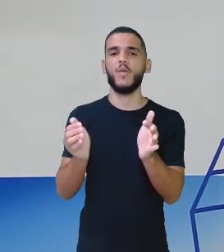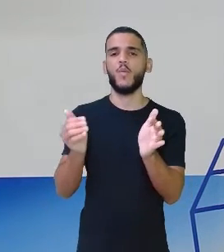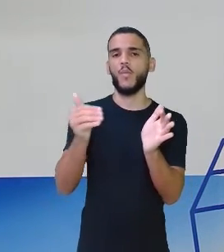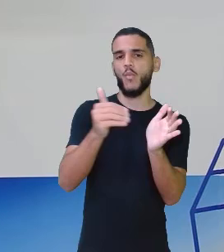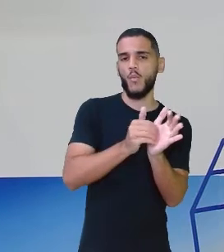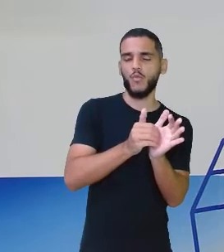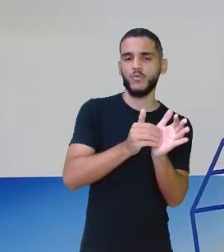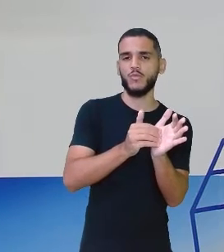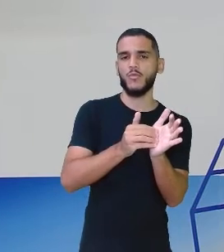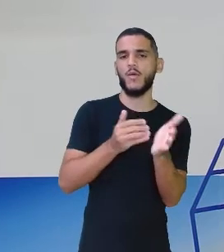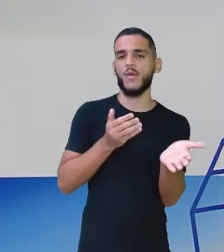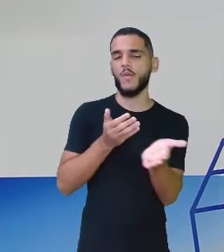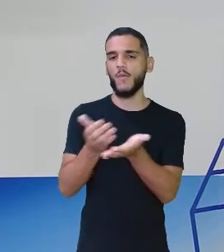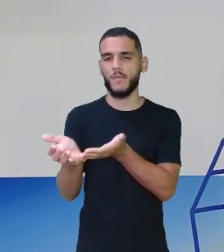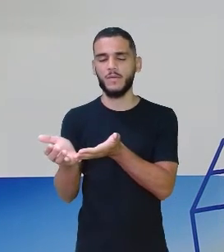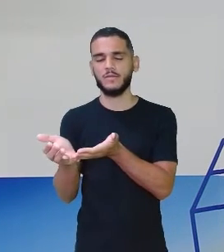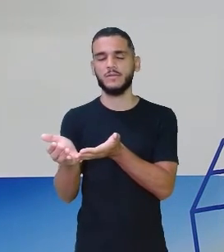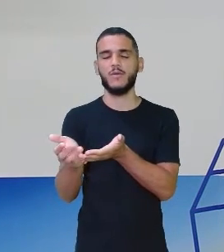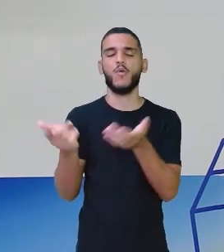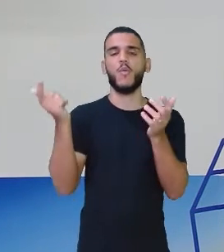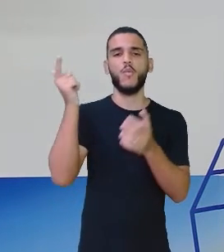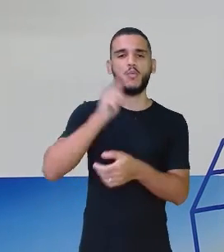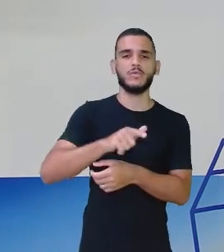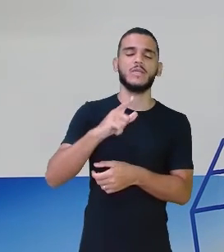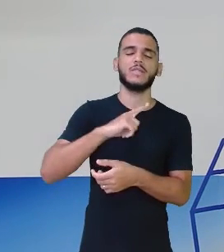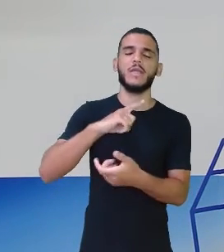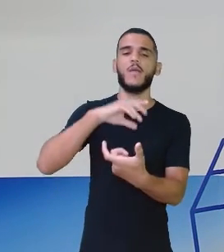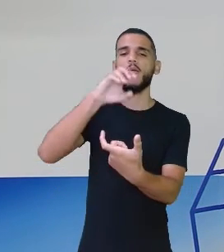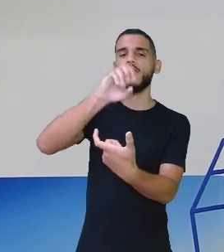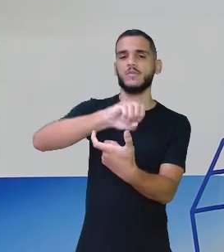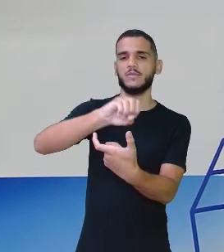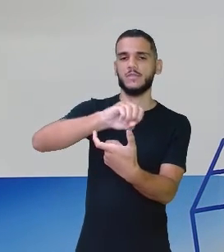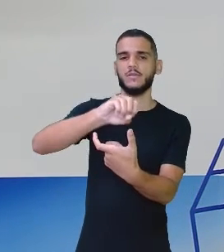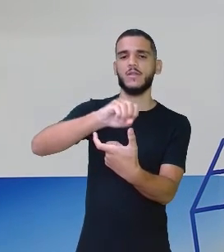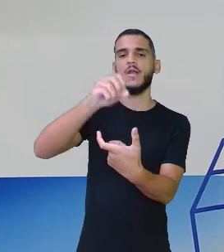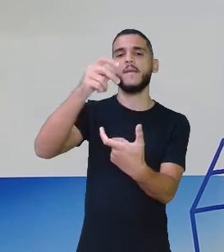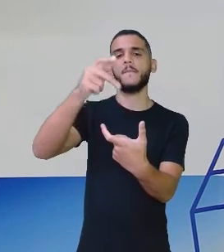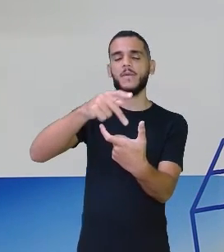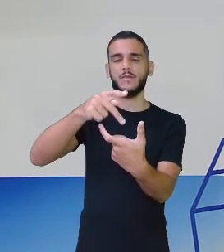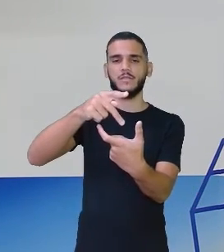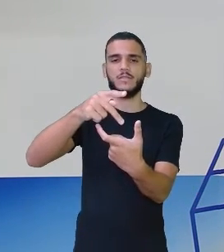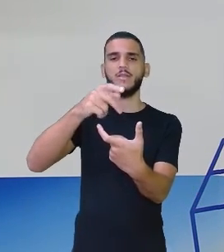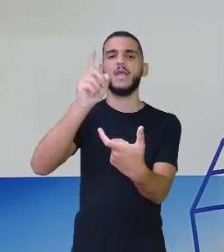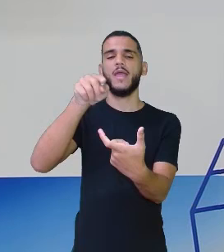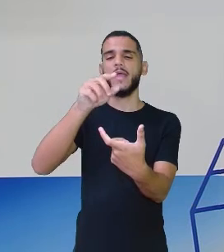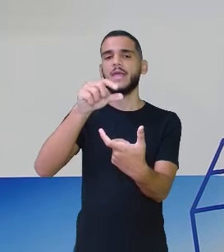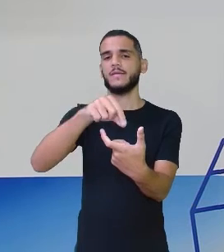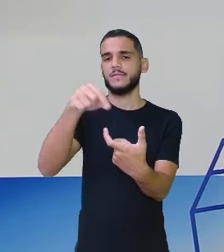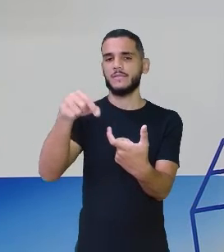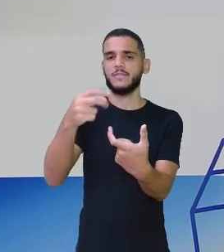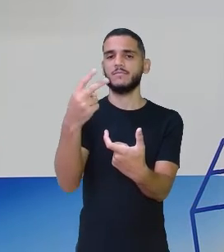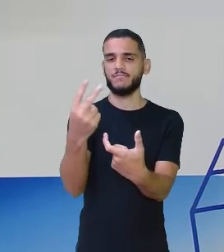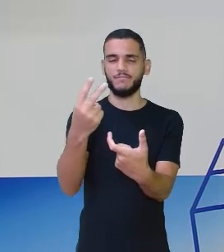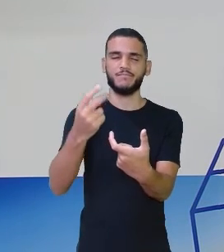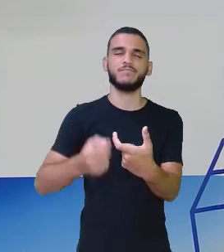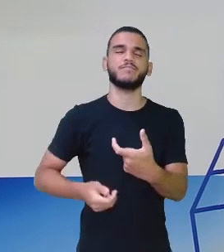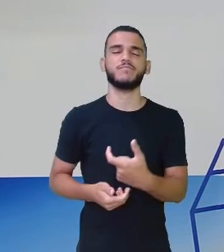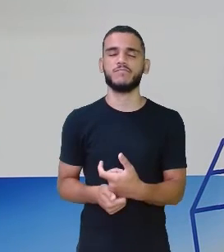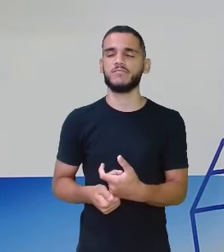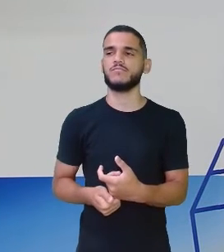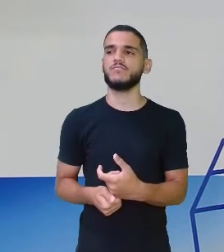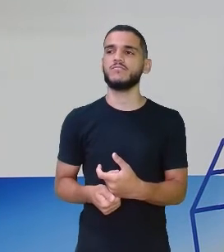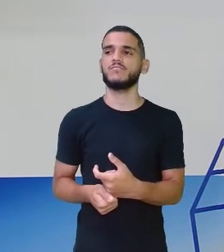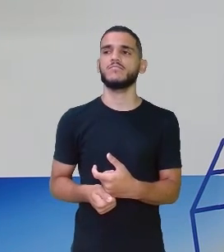o primeiro, a gente acha de cara a oxítona. A paroxítona, segunda sílaba. Beleza?